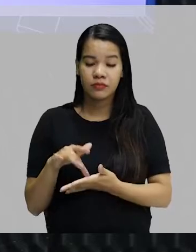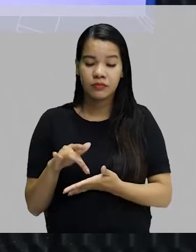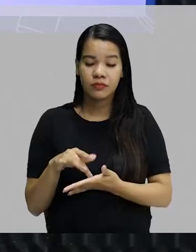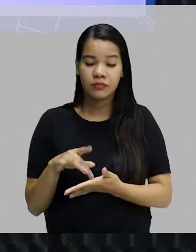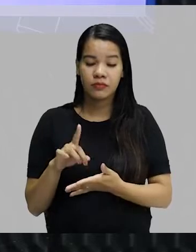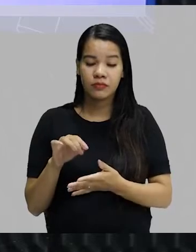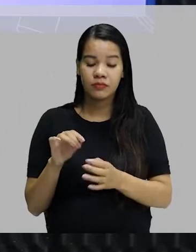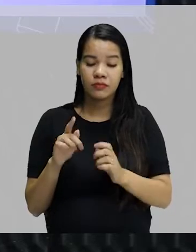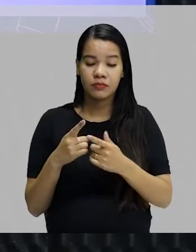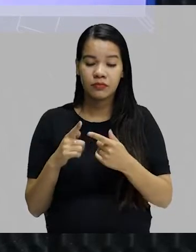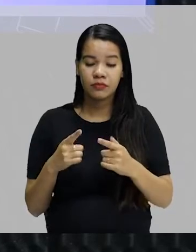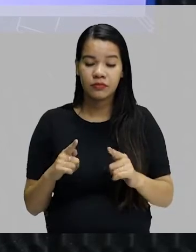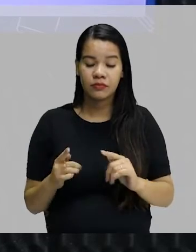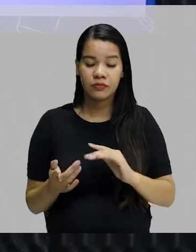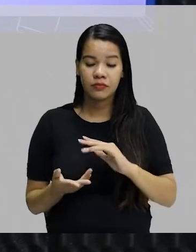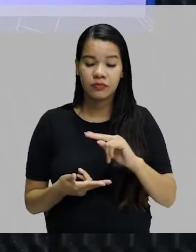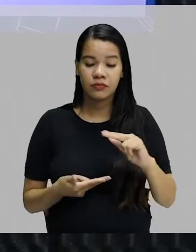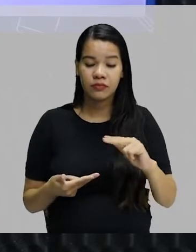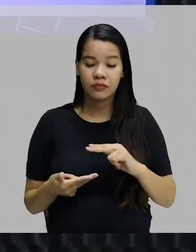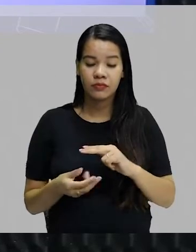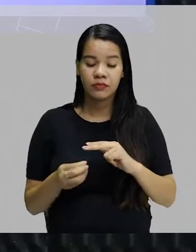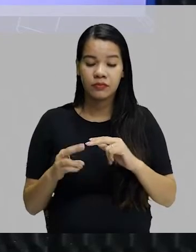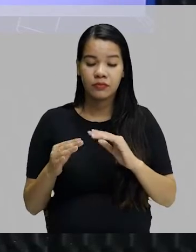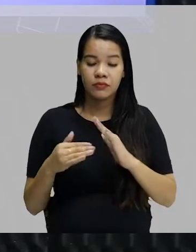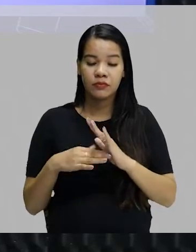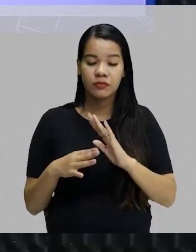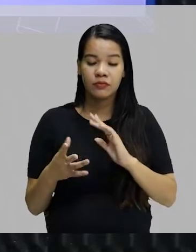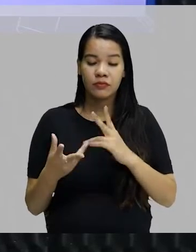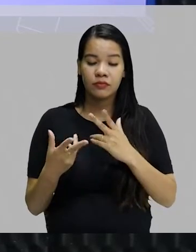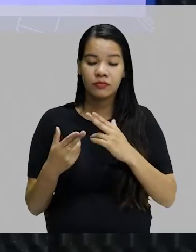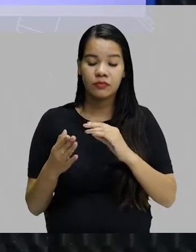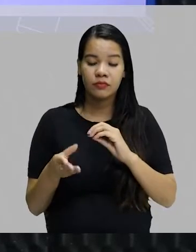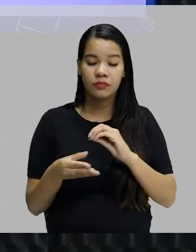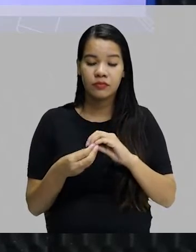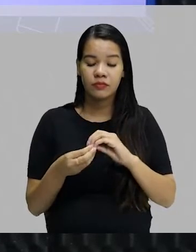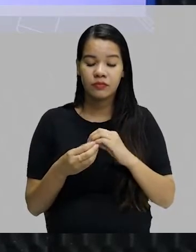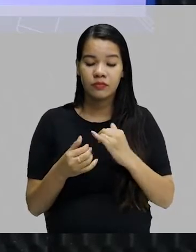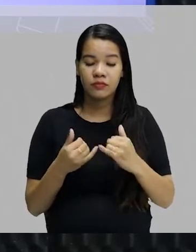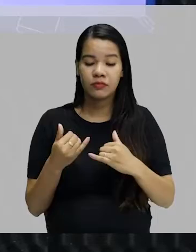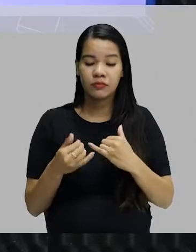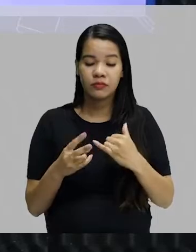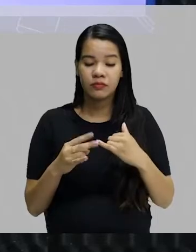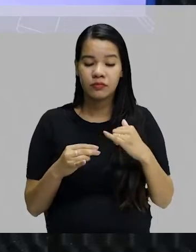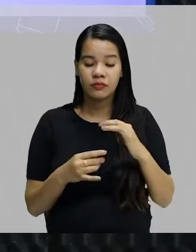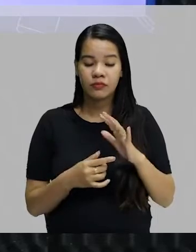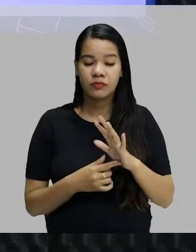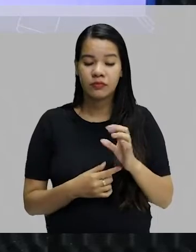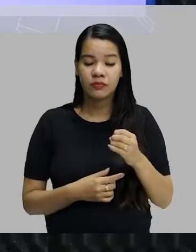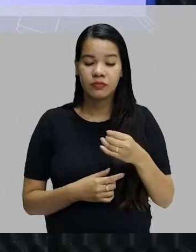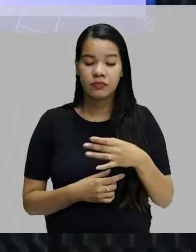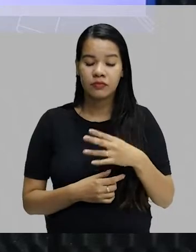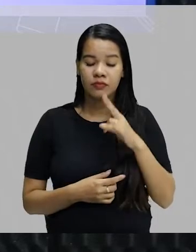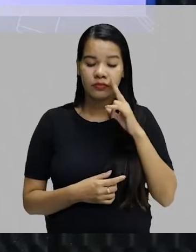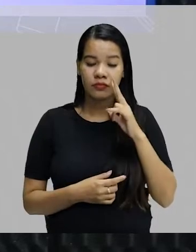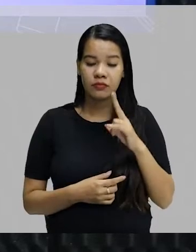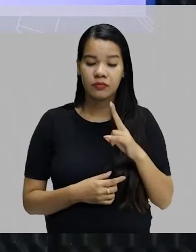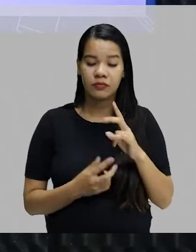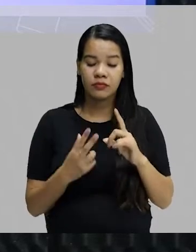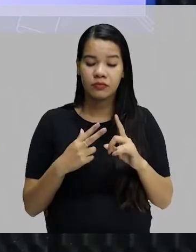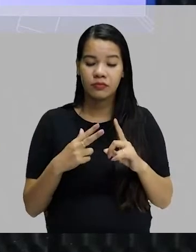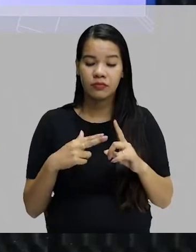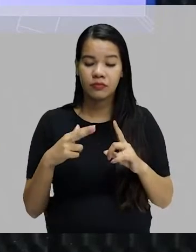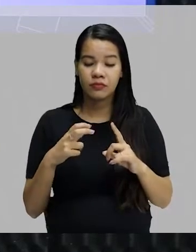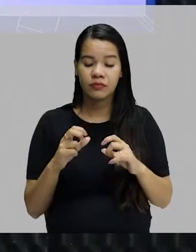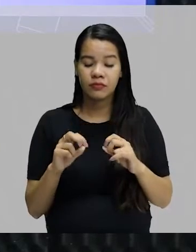gramática universal, ou até mesmo dentro dos jogos de linguagem, né, ele vai trazer uma nova forma de você observar, uma nova forma de